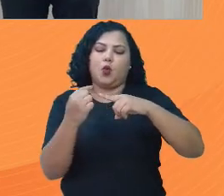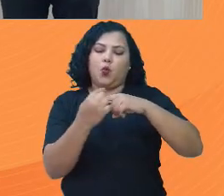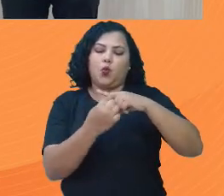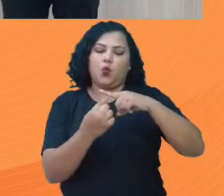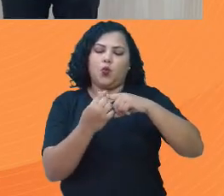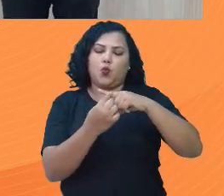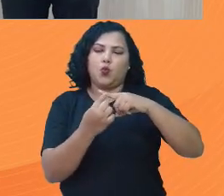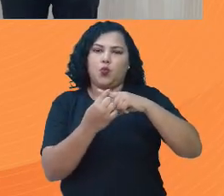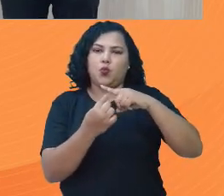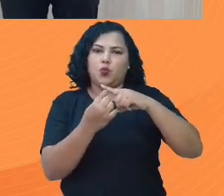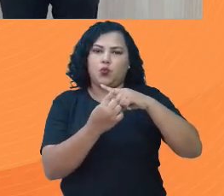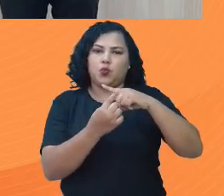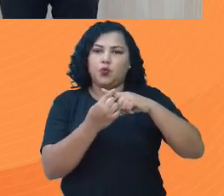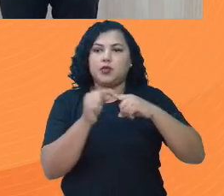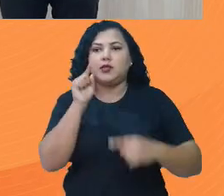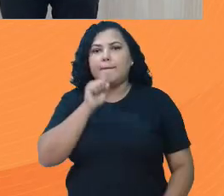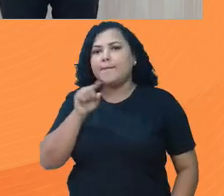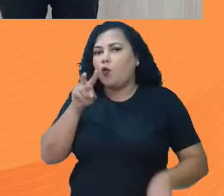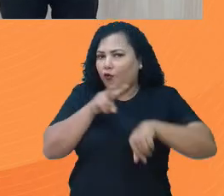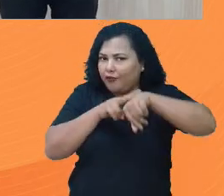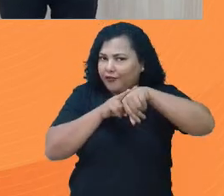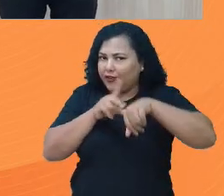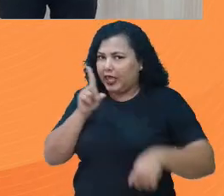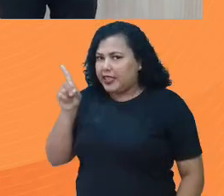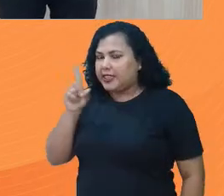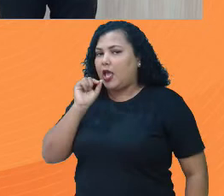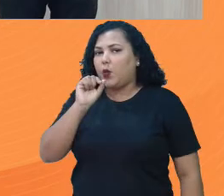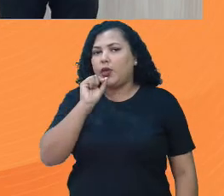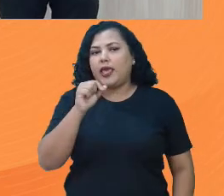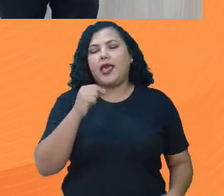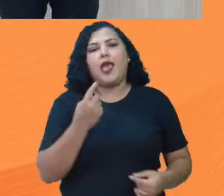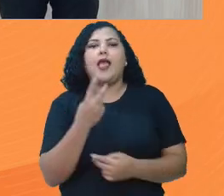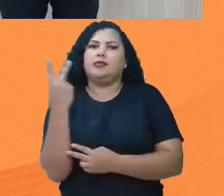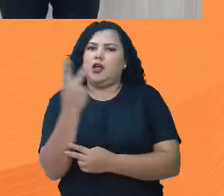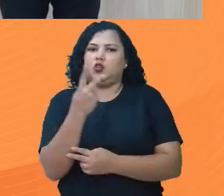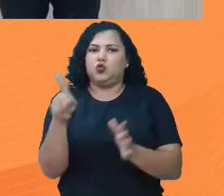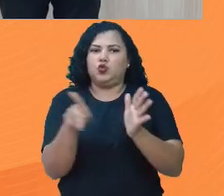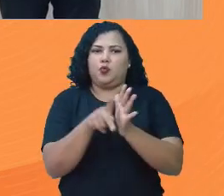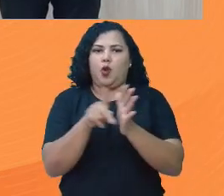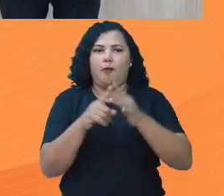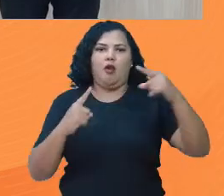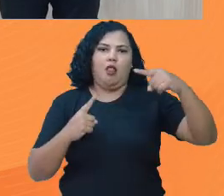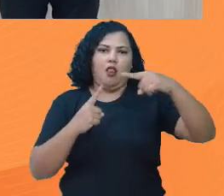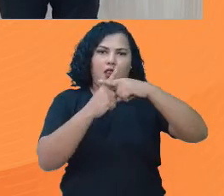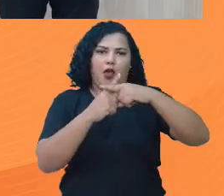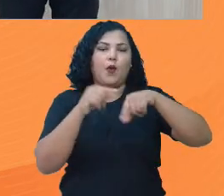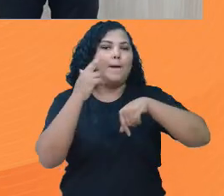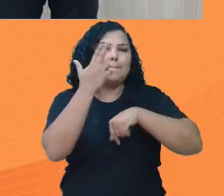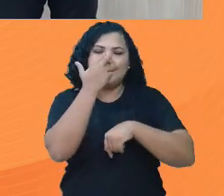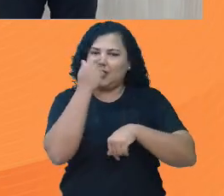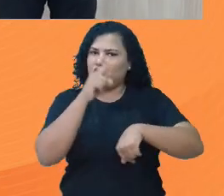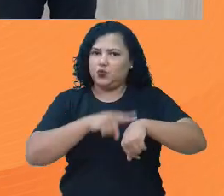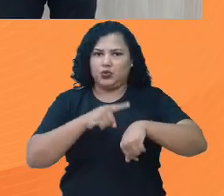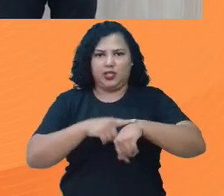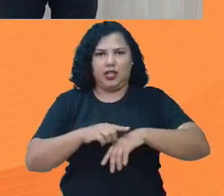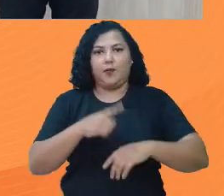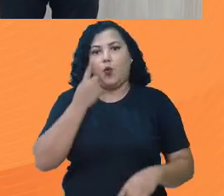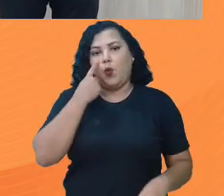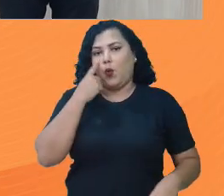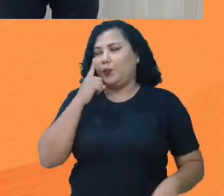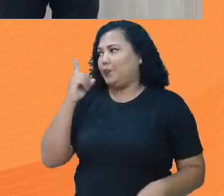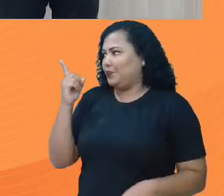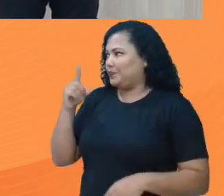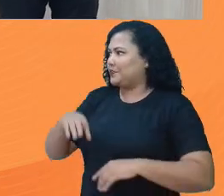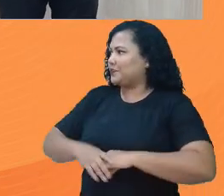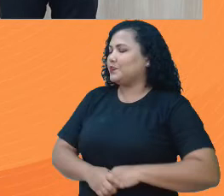um ponto, tá? E esse ponto, ele pertence às duas retas ao mesmo tempo. Então, recapitulando, retas concorrentes